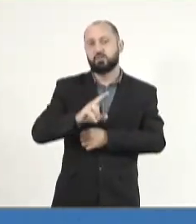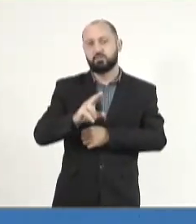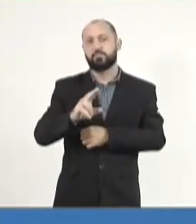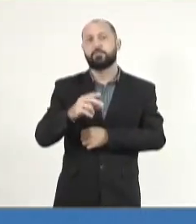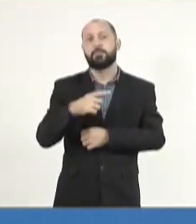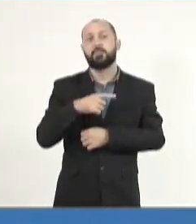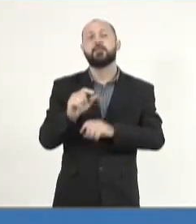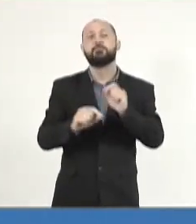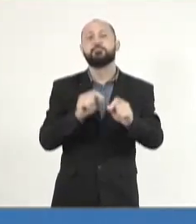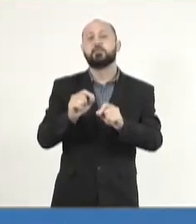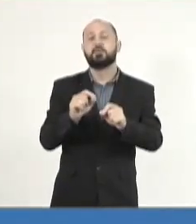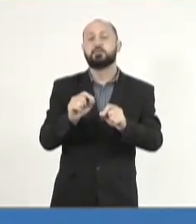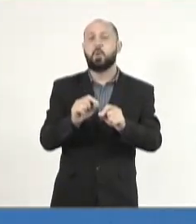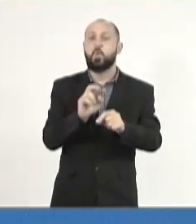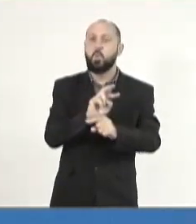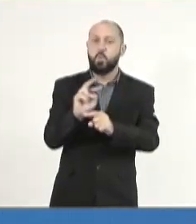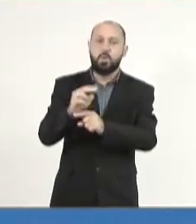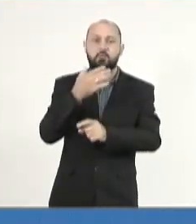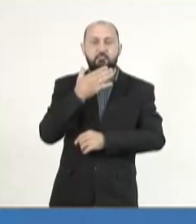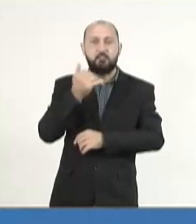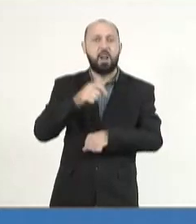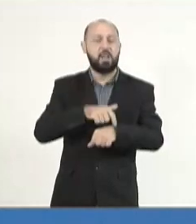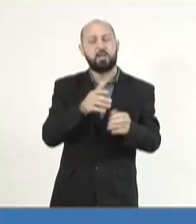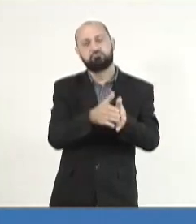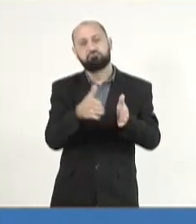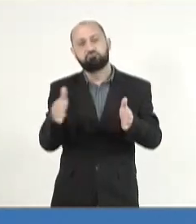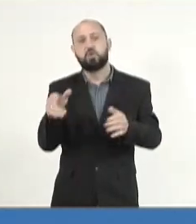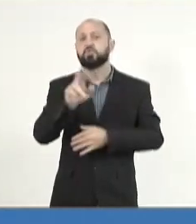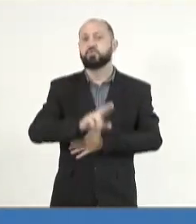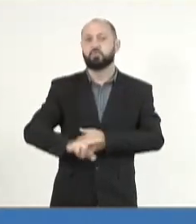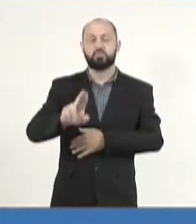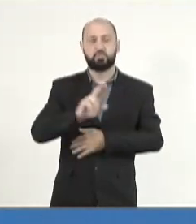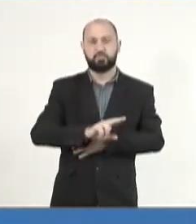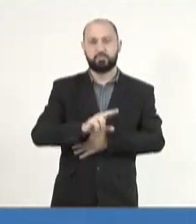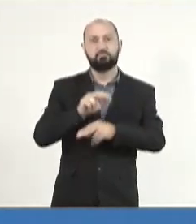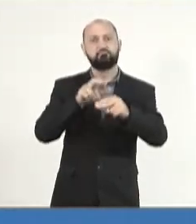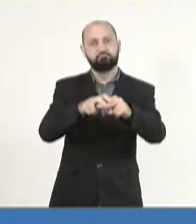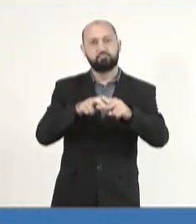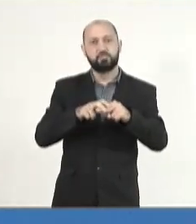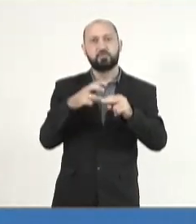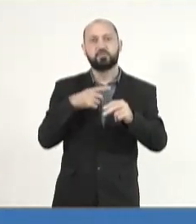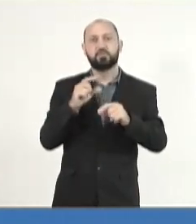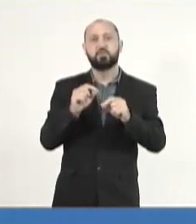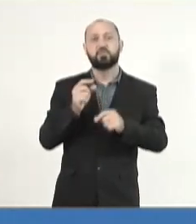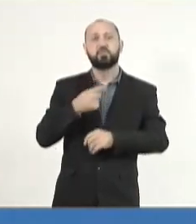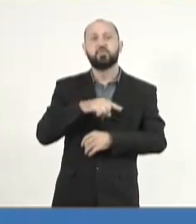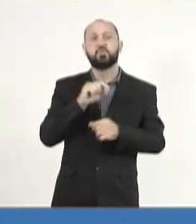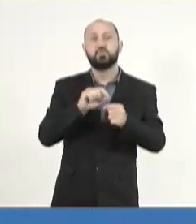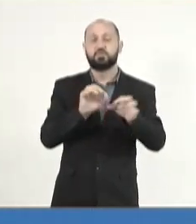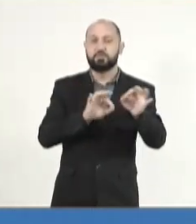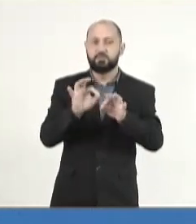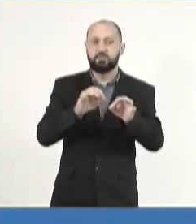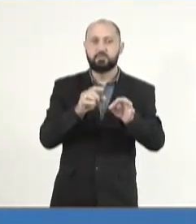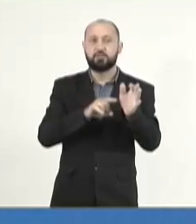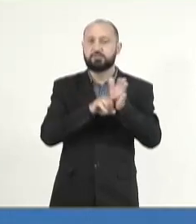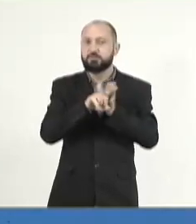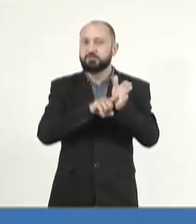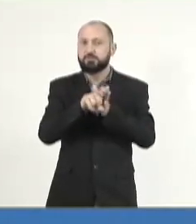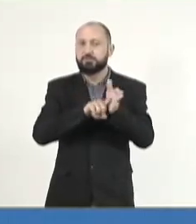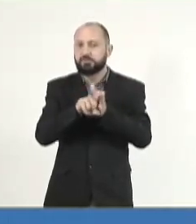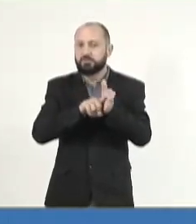ter uma destinação nesse período útil. Portanto, nós fizemos toda uma